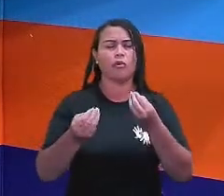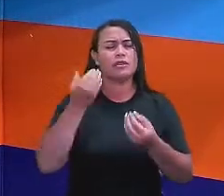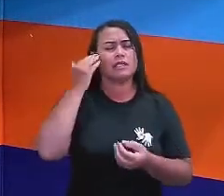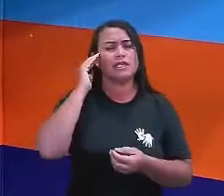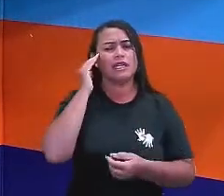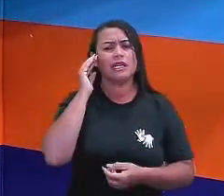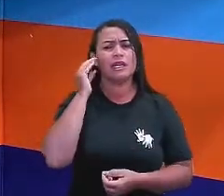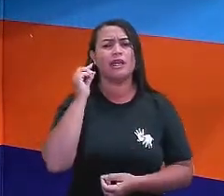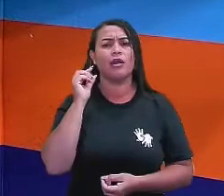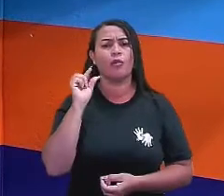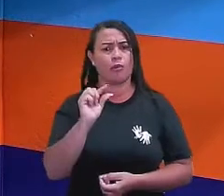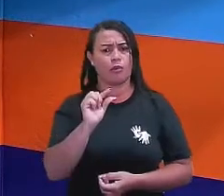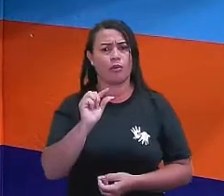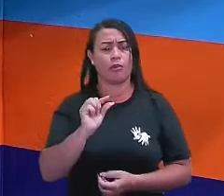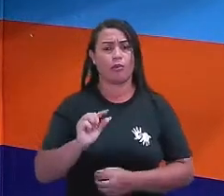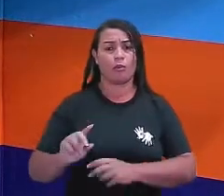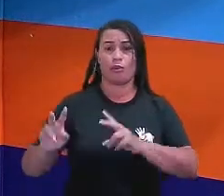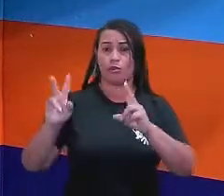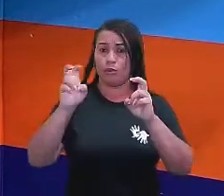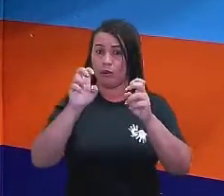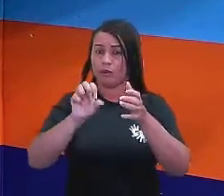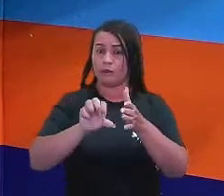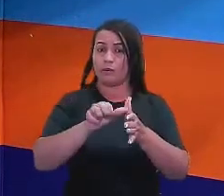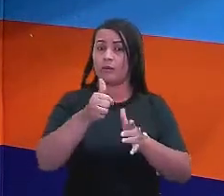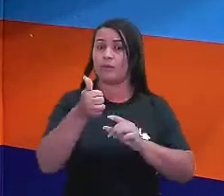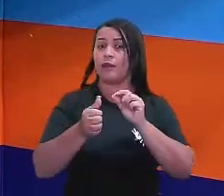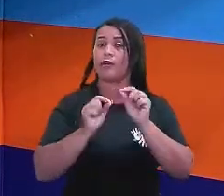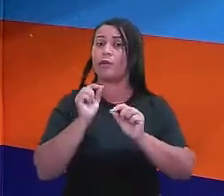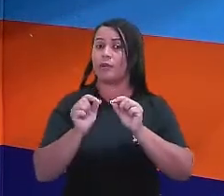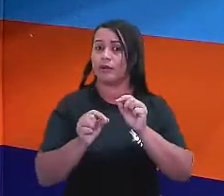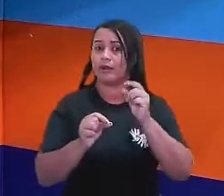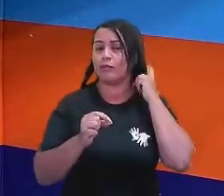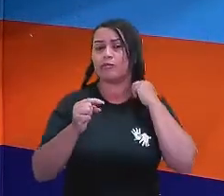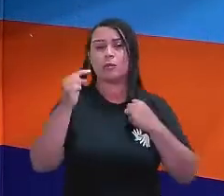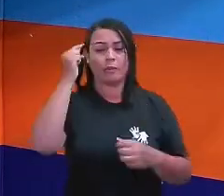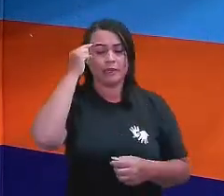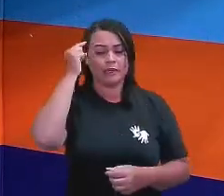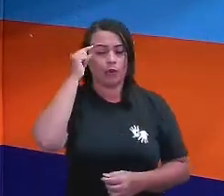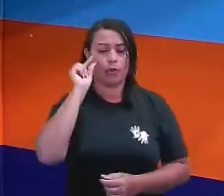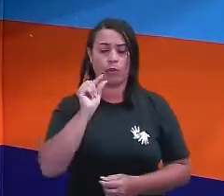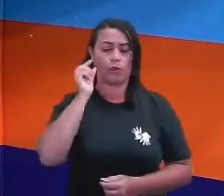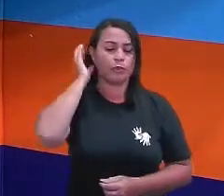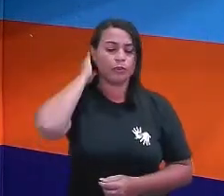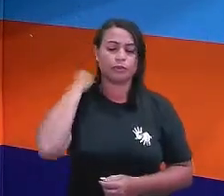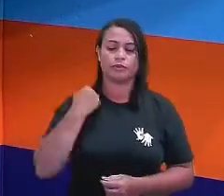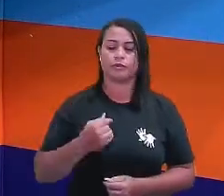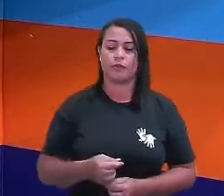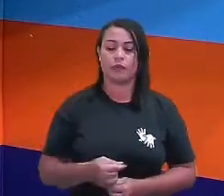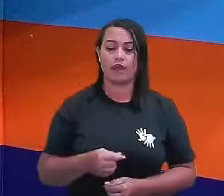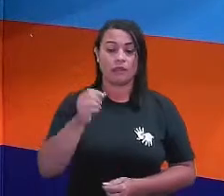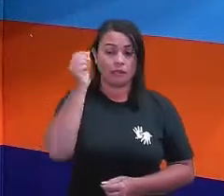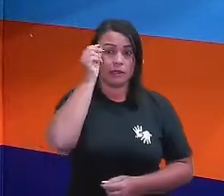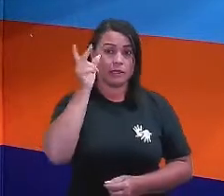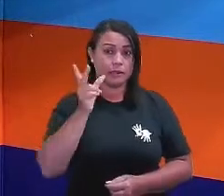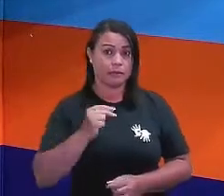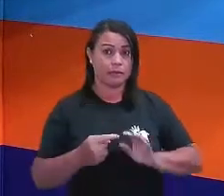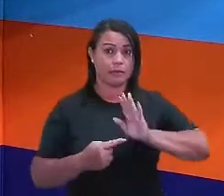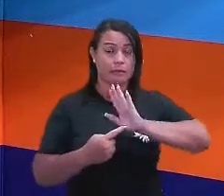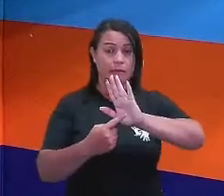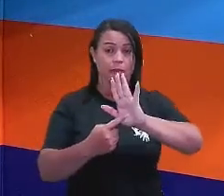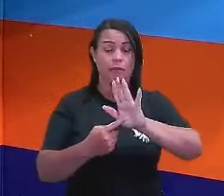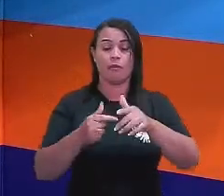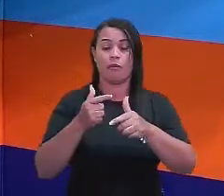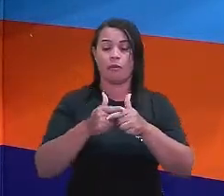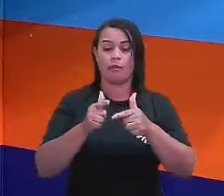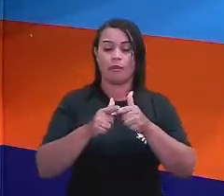esse assunto, mas primeiramente vamos pensar um pouco. Se liga aqui no problema que eu